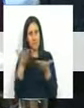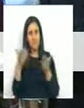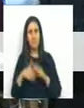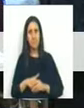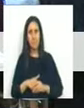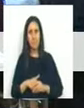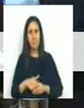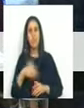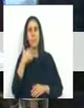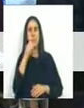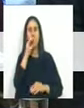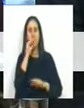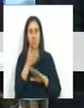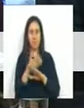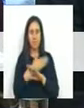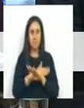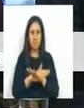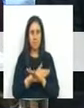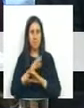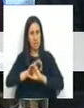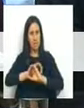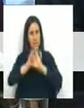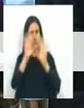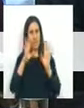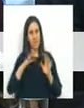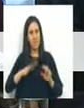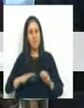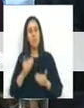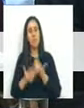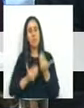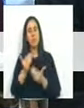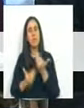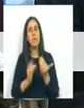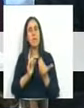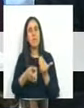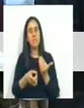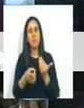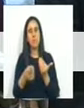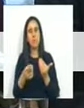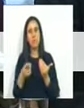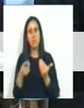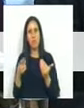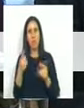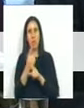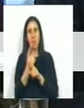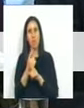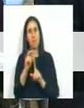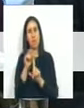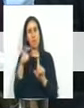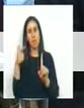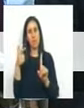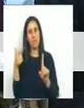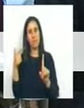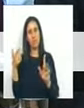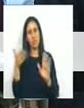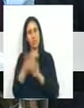antes de perceber aqui de uma forma que pretendemos que fique clara também do processo todo ele desde que chegam ao BANIF, mas também a forma como